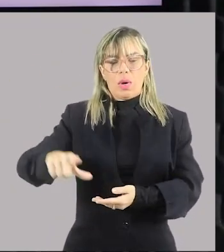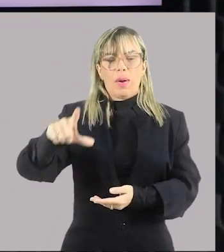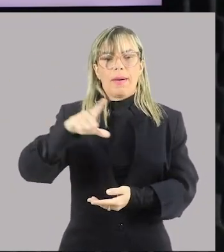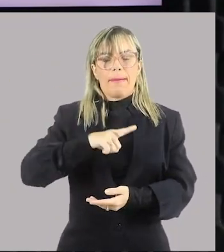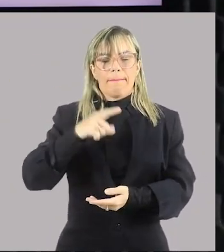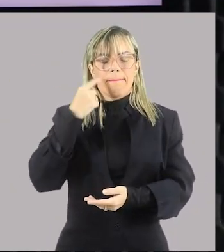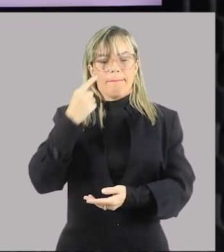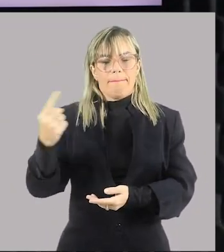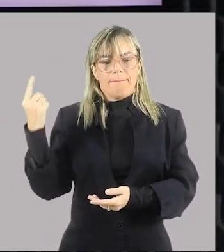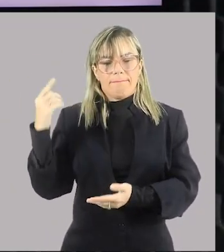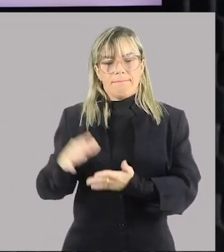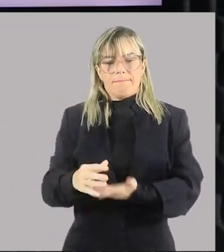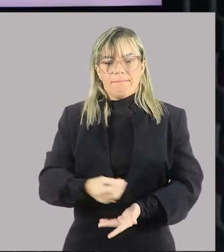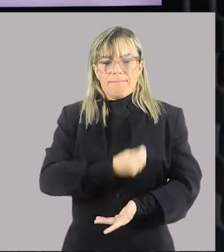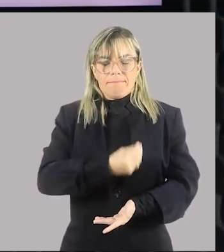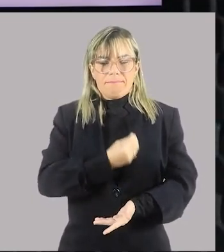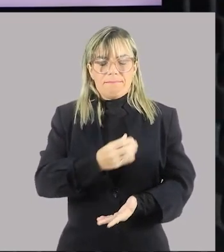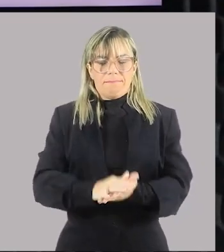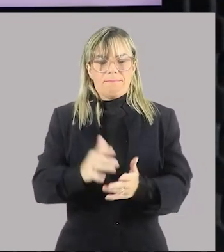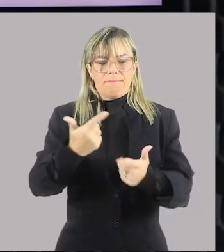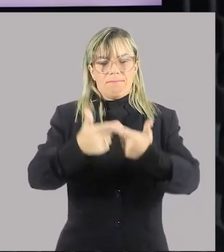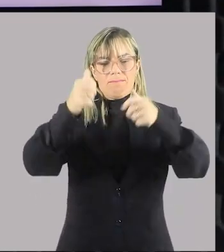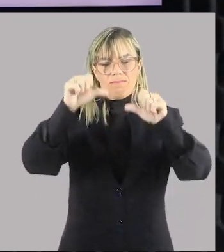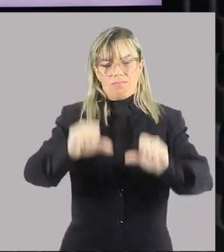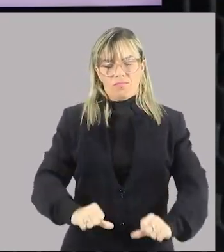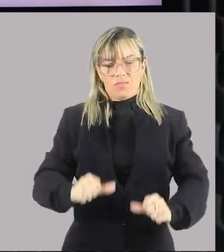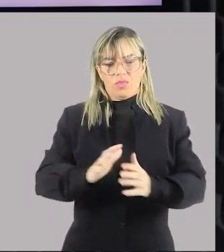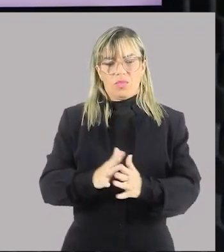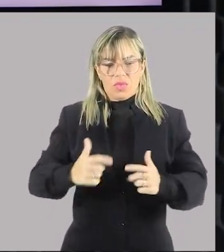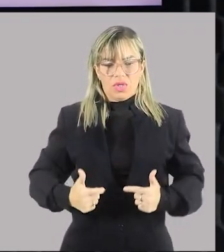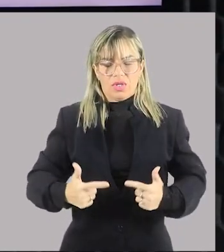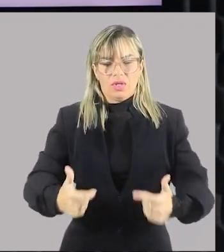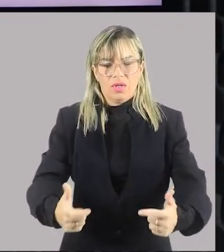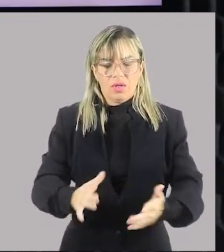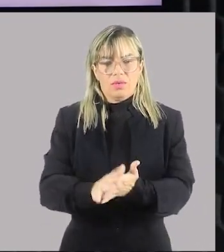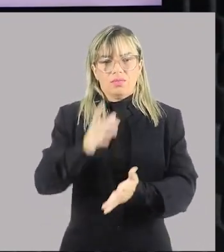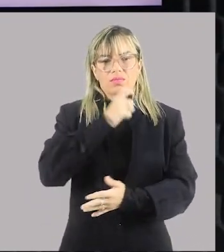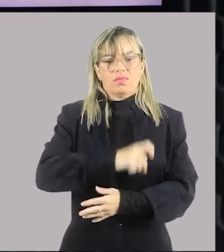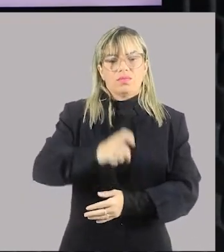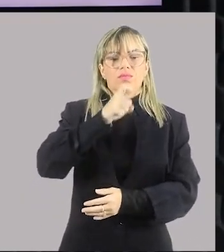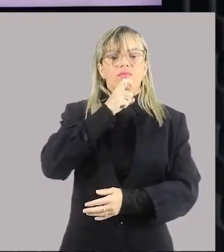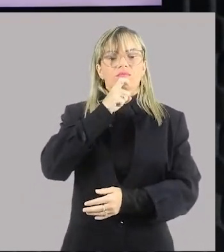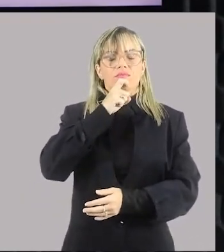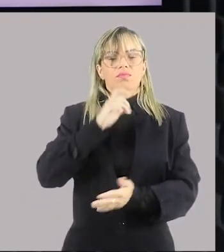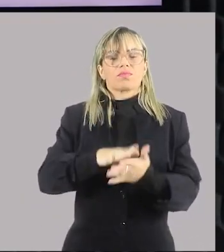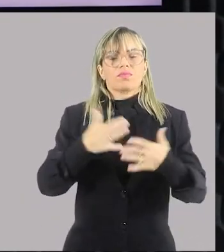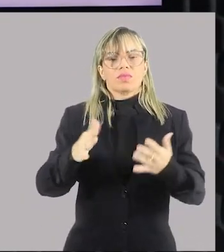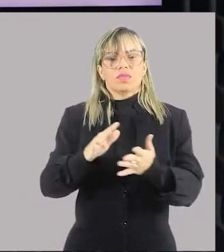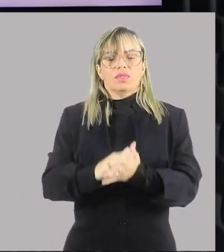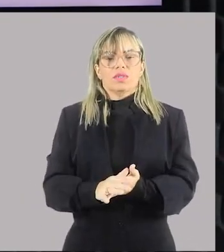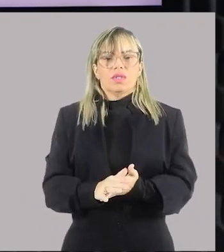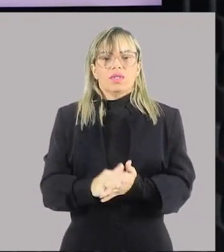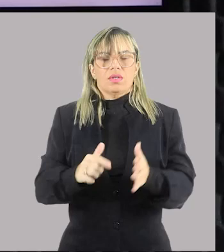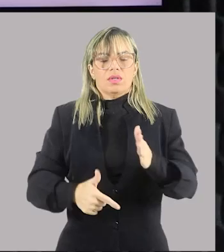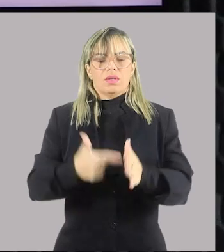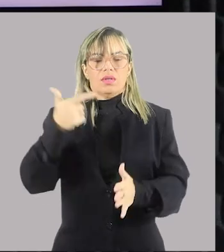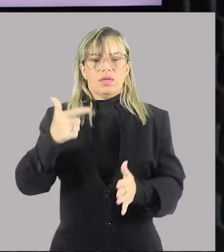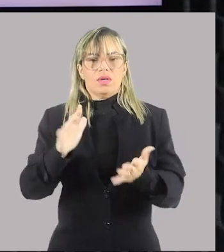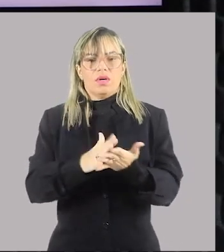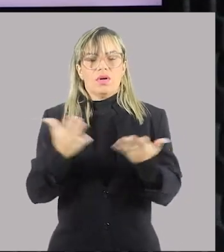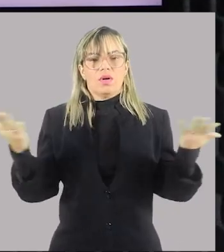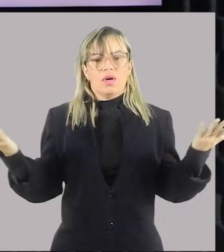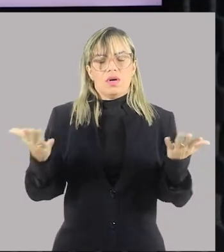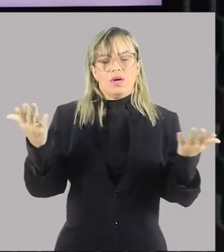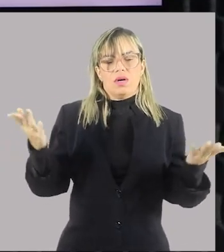bastante conturbado. Primeiro, a questão da Guerra Fria. Segundo, nesse caso, algo que nós queremos também, não